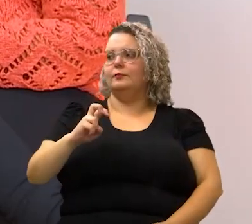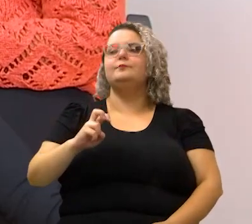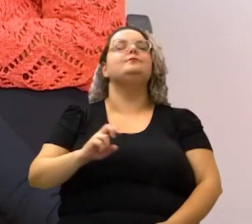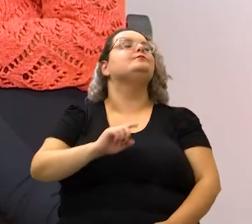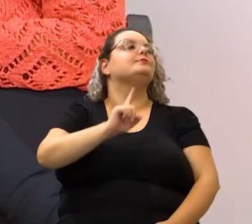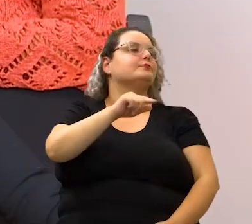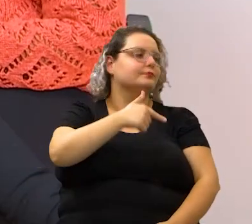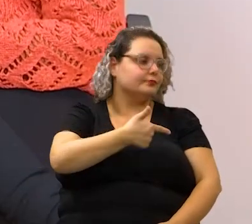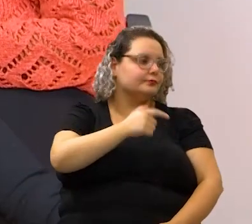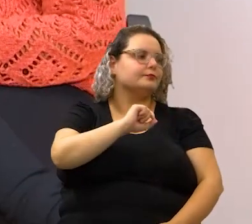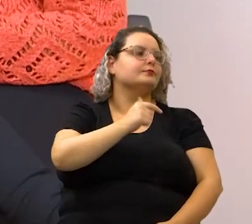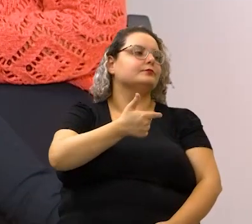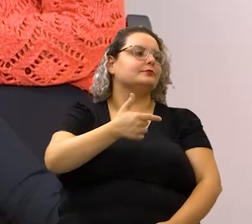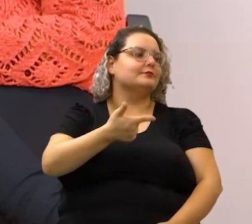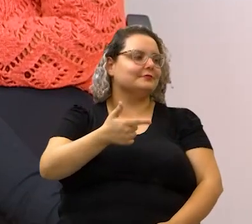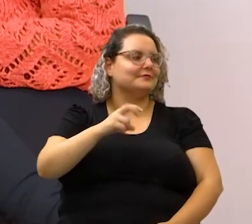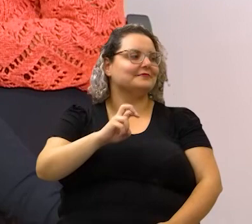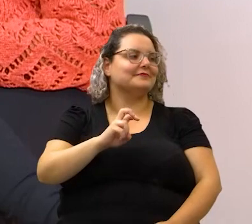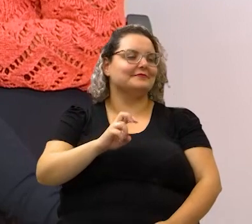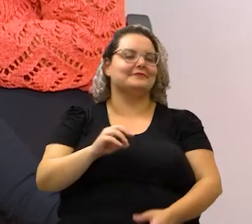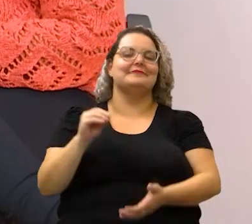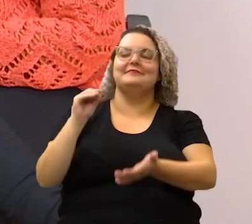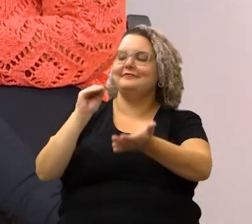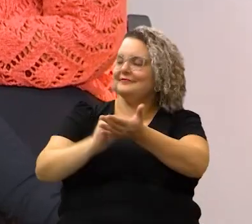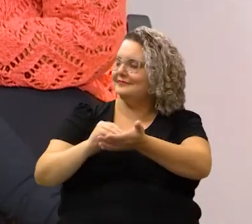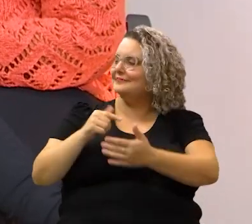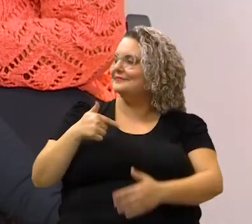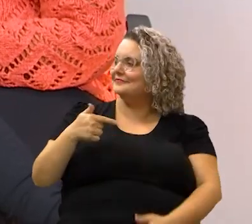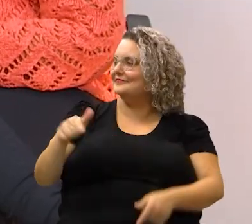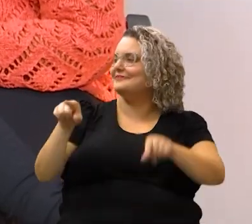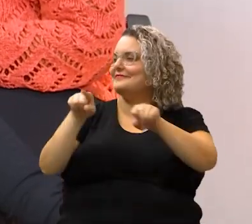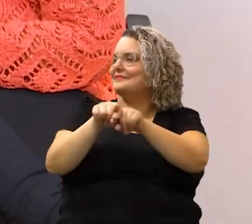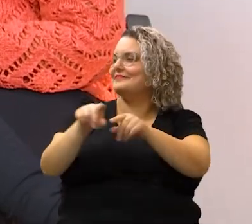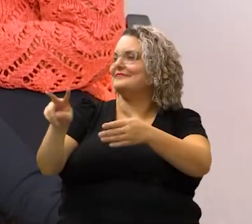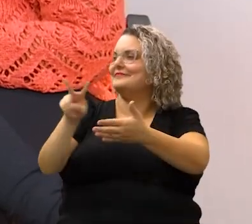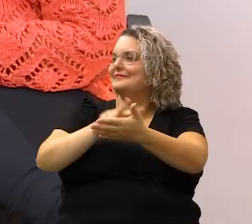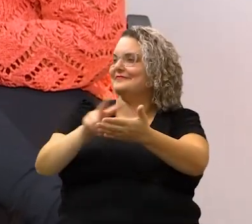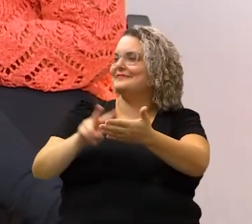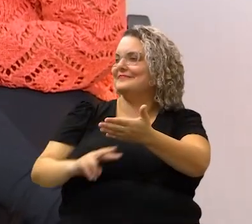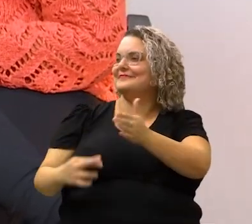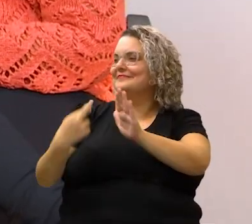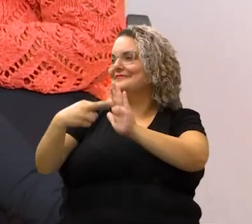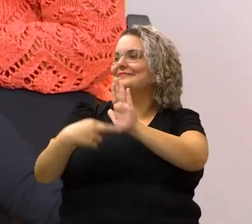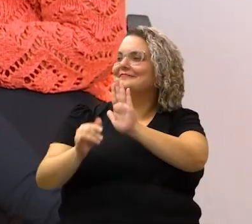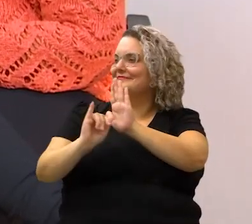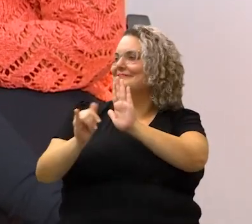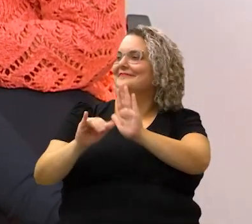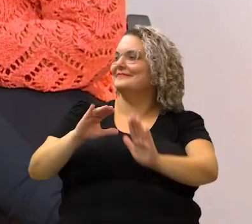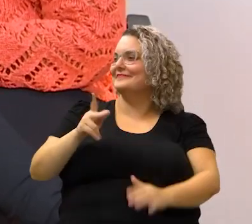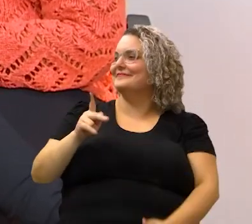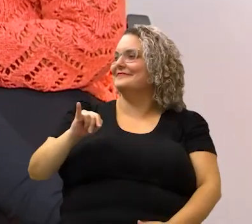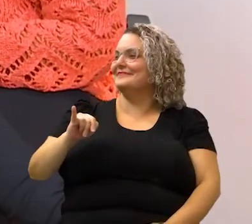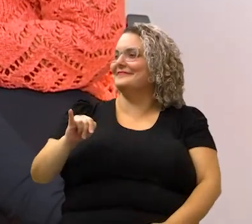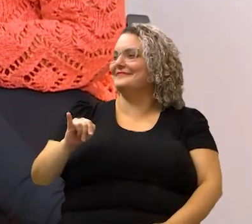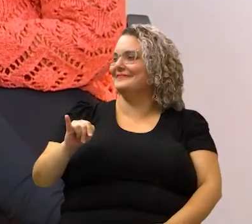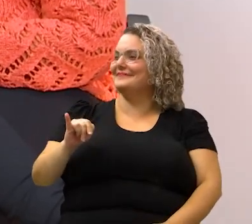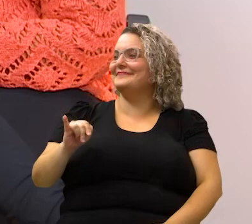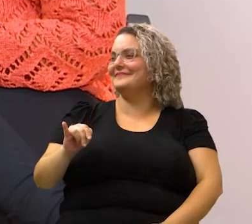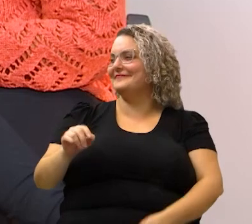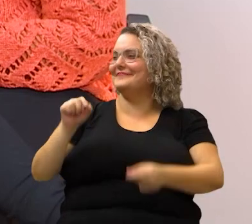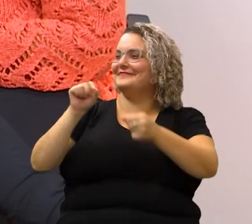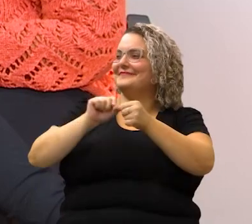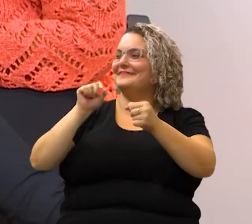a partir de 2025 a semana também presidente foi marcada pela leitura do relatório da CPI